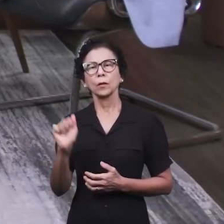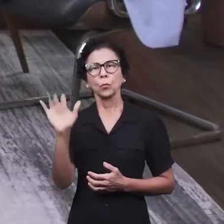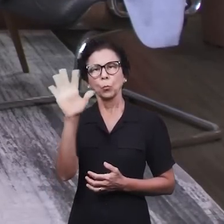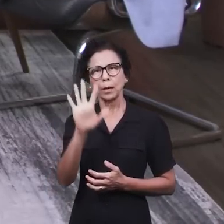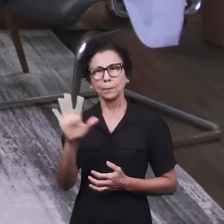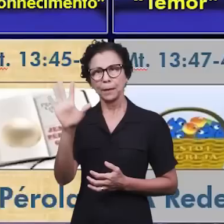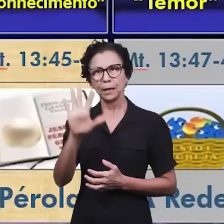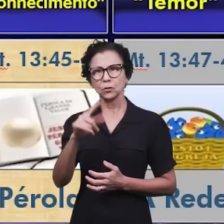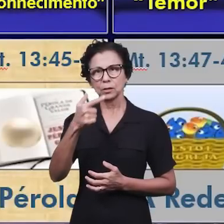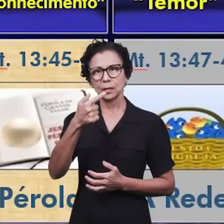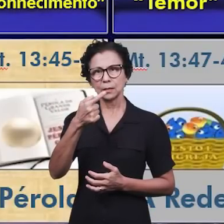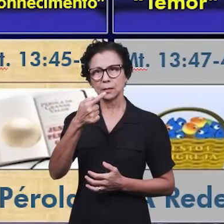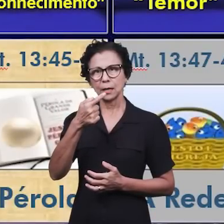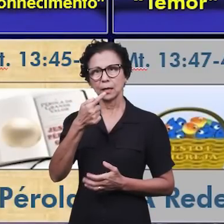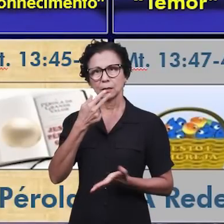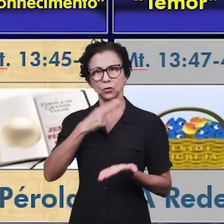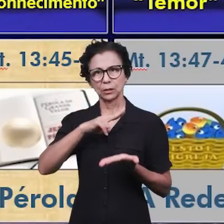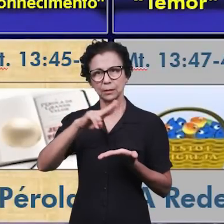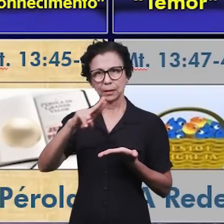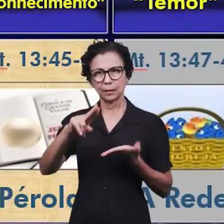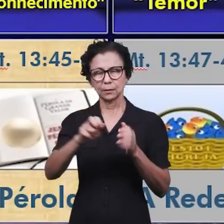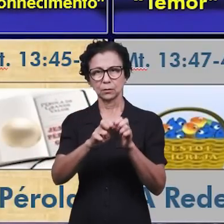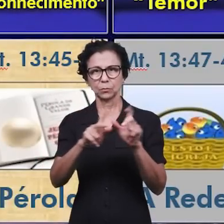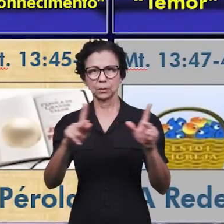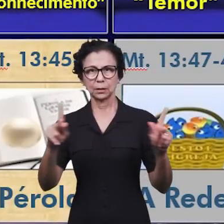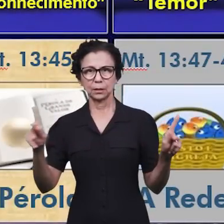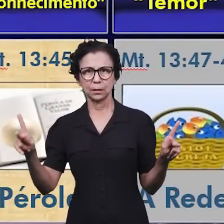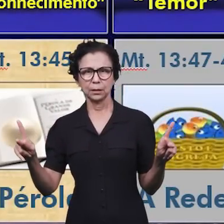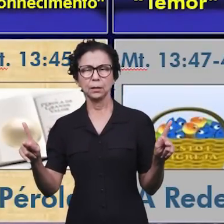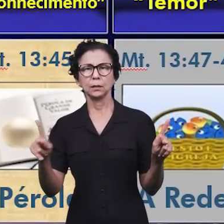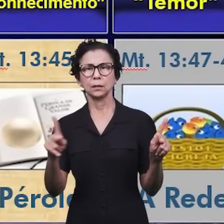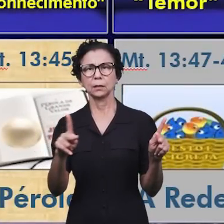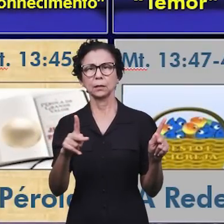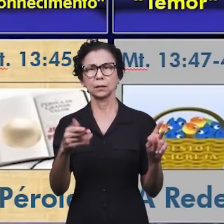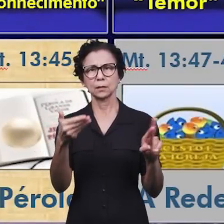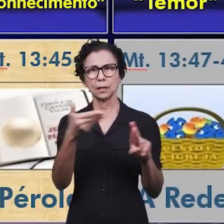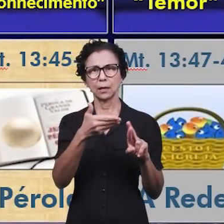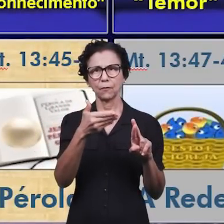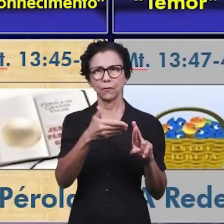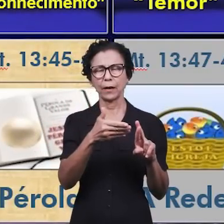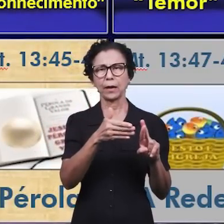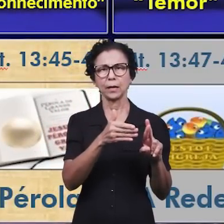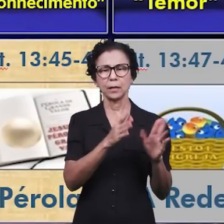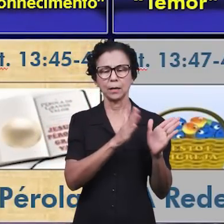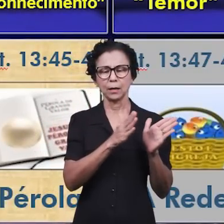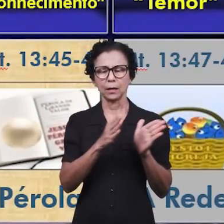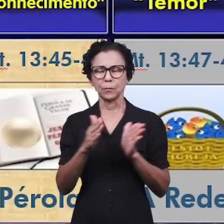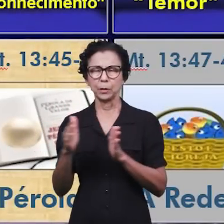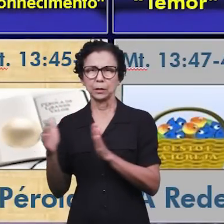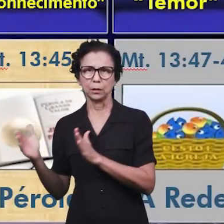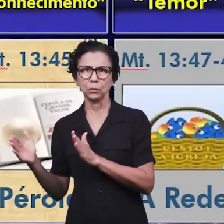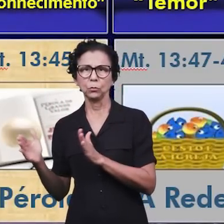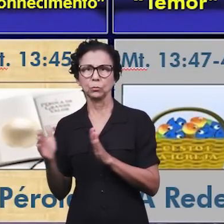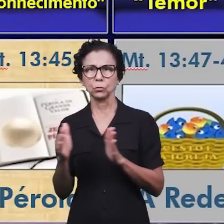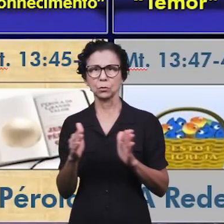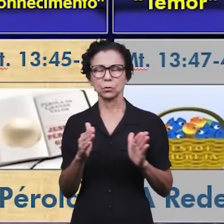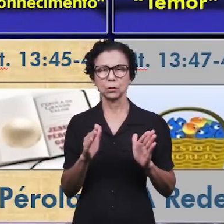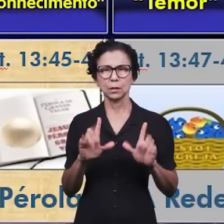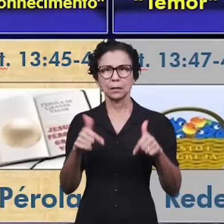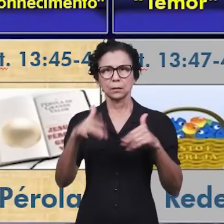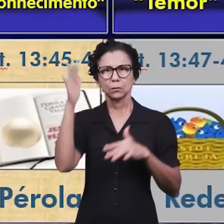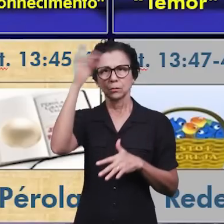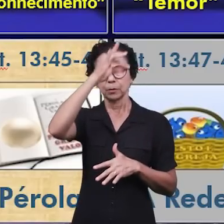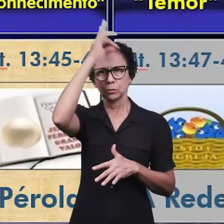apresenta as 7 cartas do Apocalipse, as 7 cartas escritas às igrejas ali, né, que estão registradas no